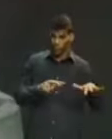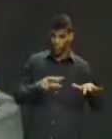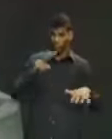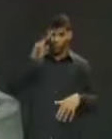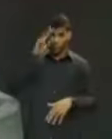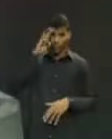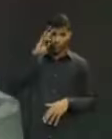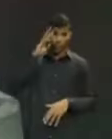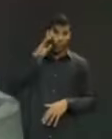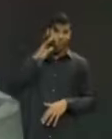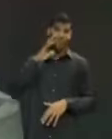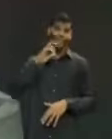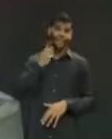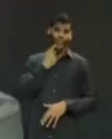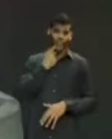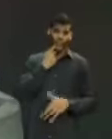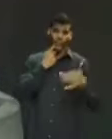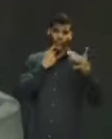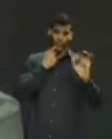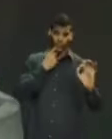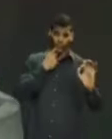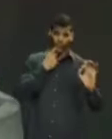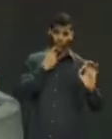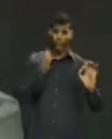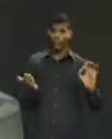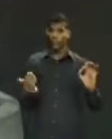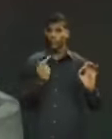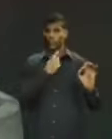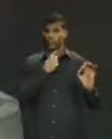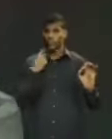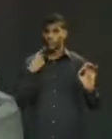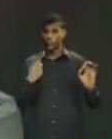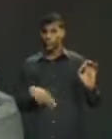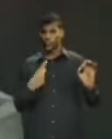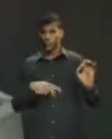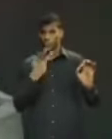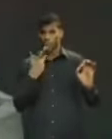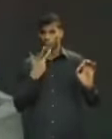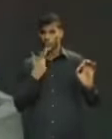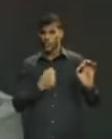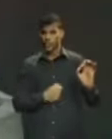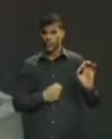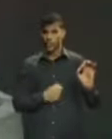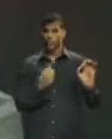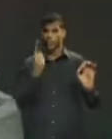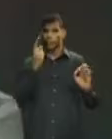o maior, mais dramático, mais pungente